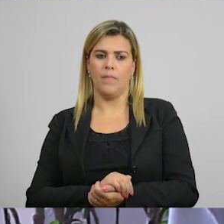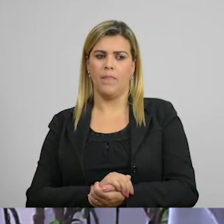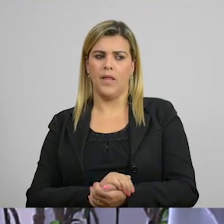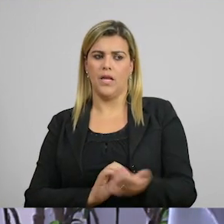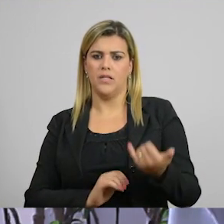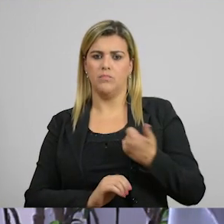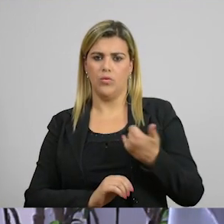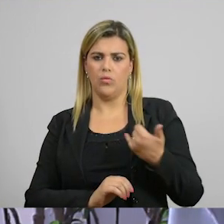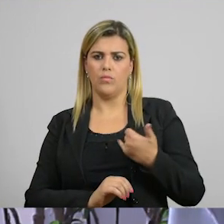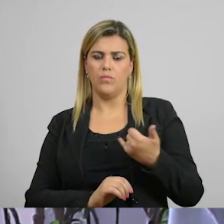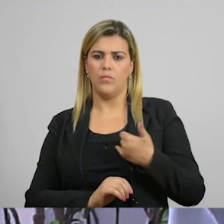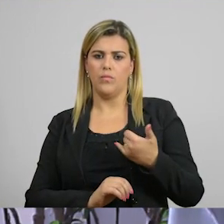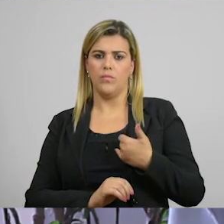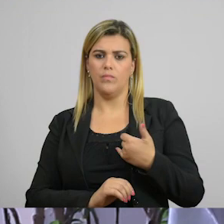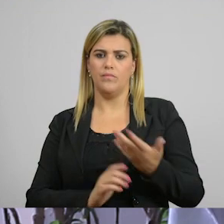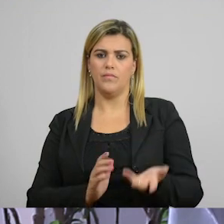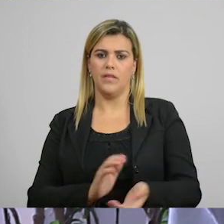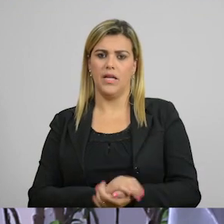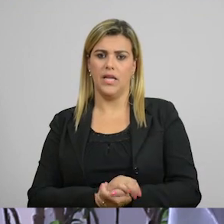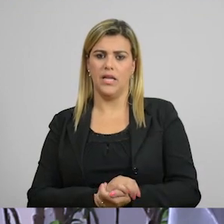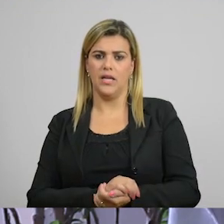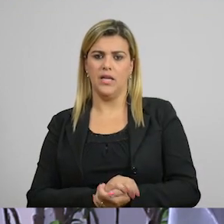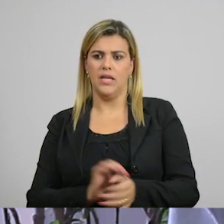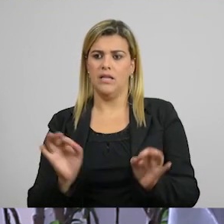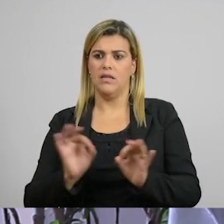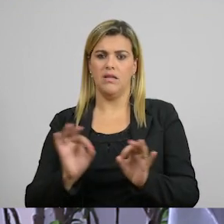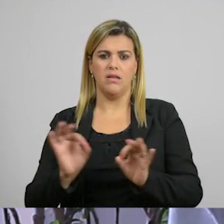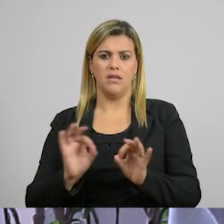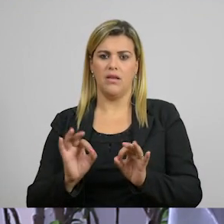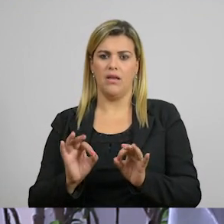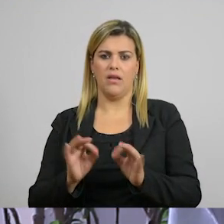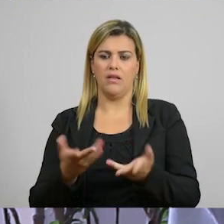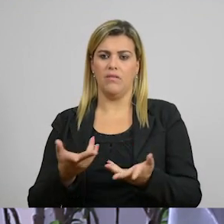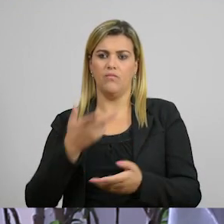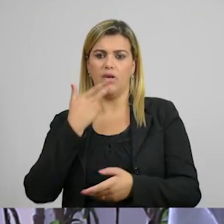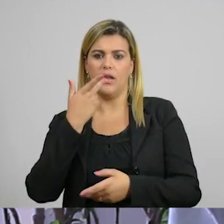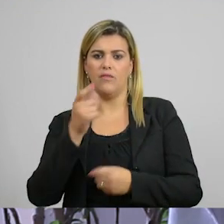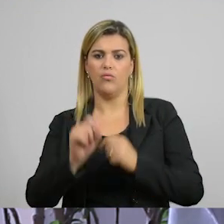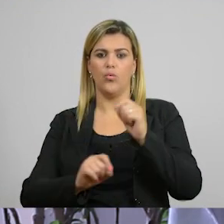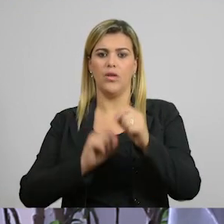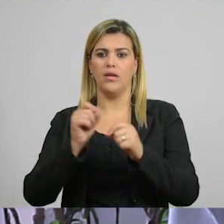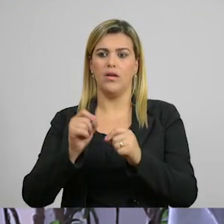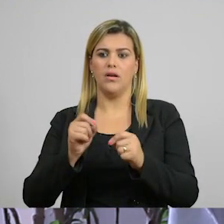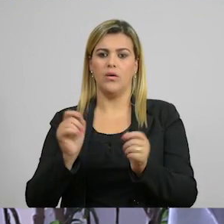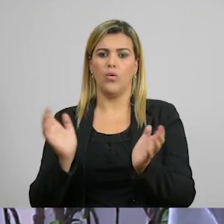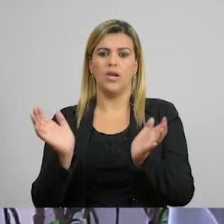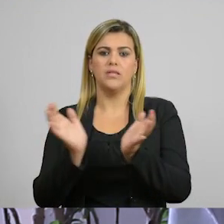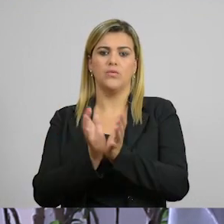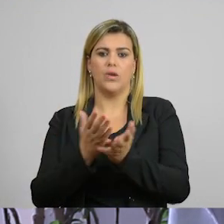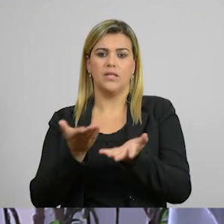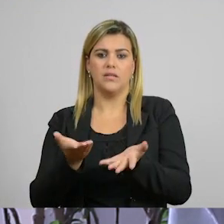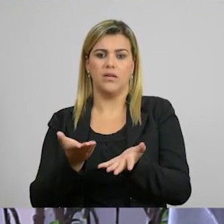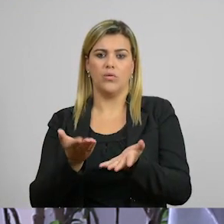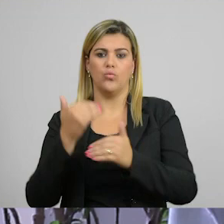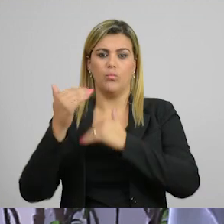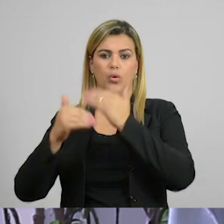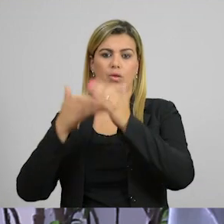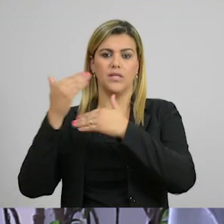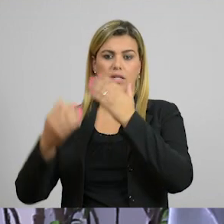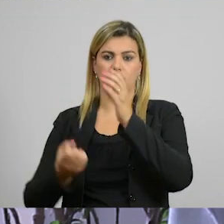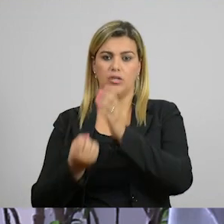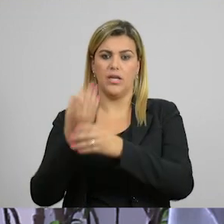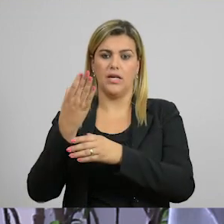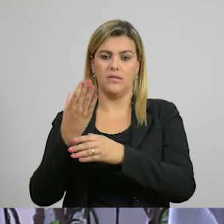nos disseram, a coisa estava atrapalhada para burro, ninguém nos dava uma ideia de como estava seguindo o